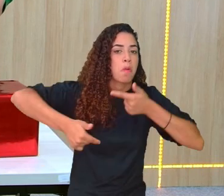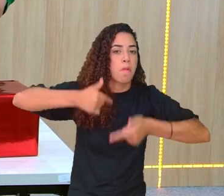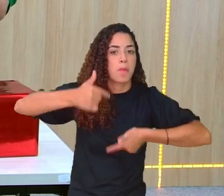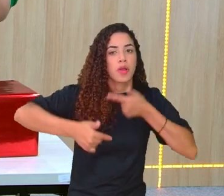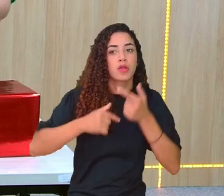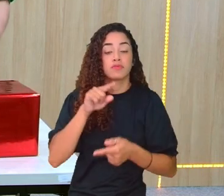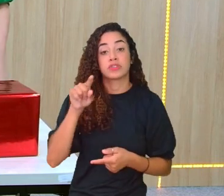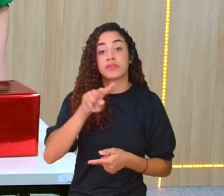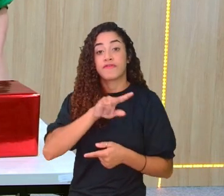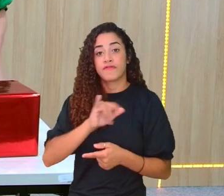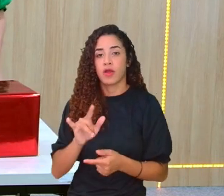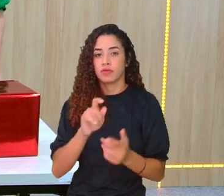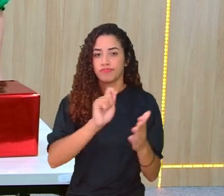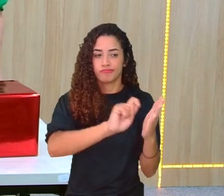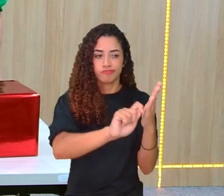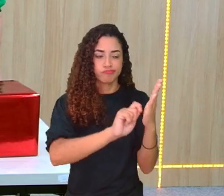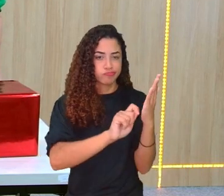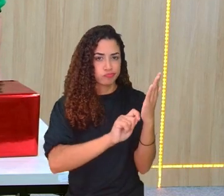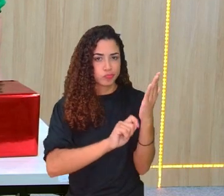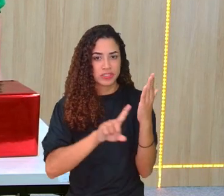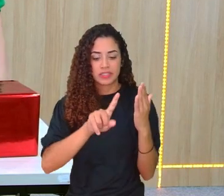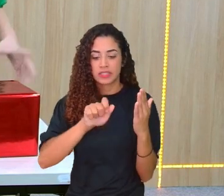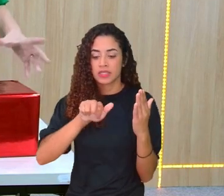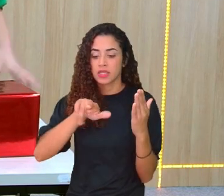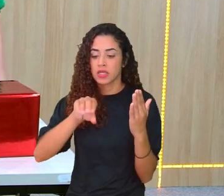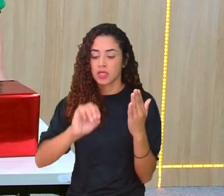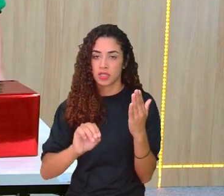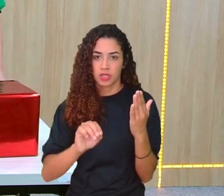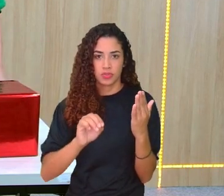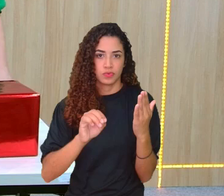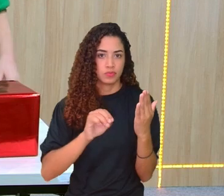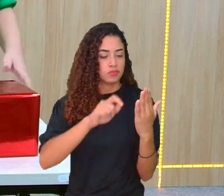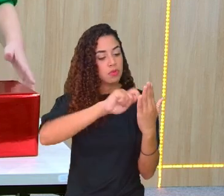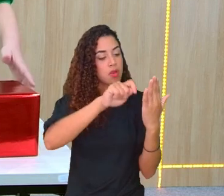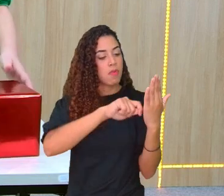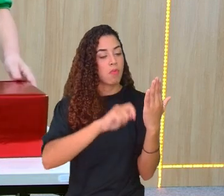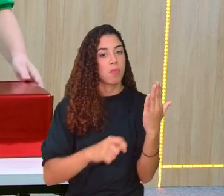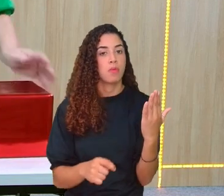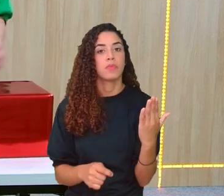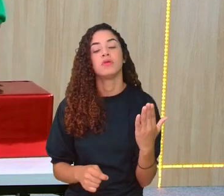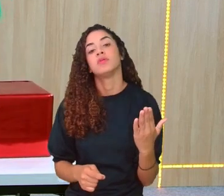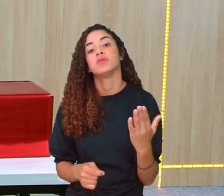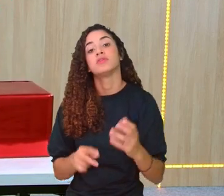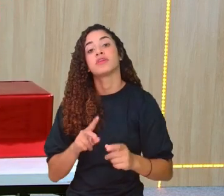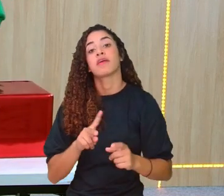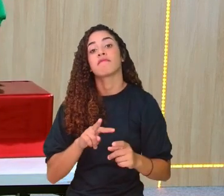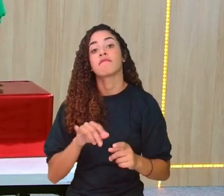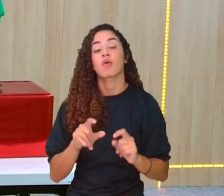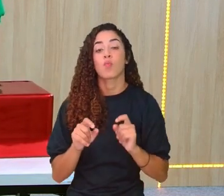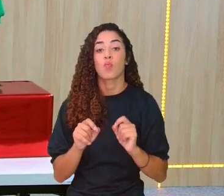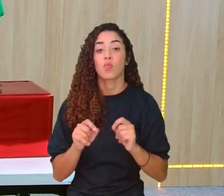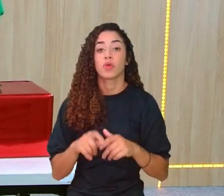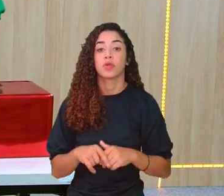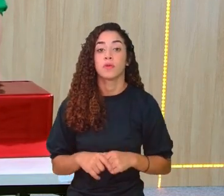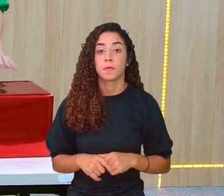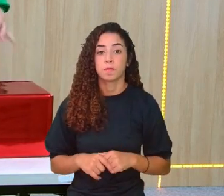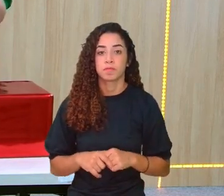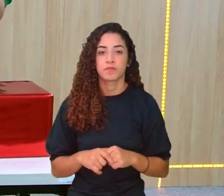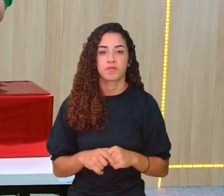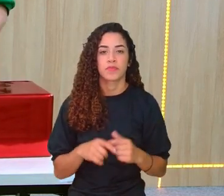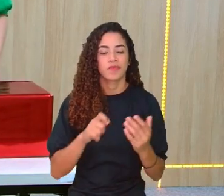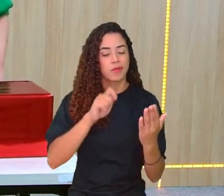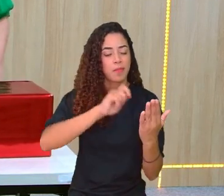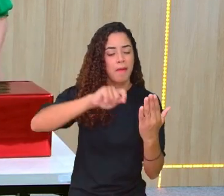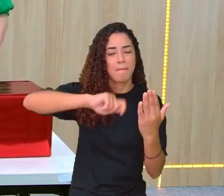vai fazendo um diário, né? Diário de bordo. Aí vocês vão fazendo o diário, aquele diário onde